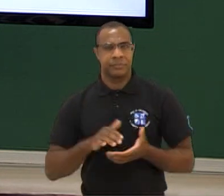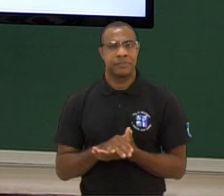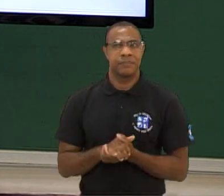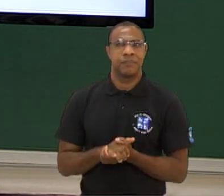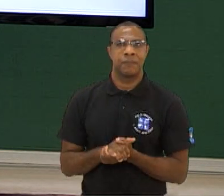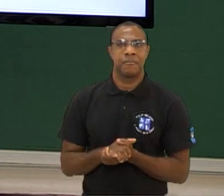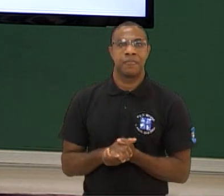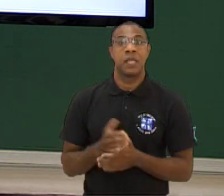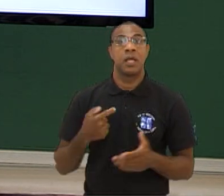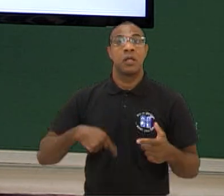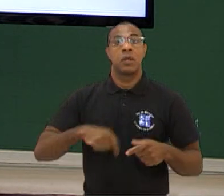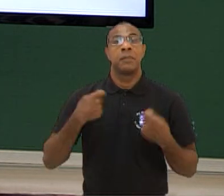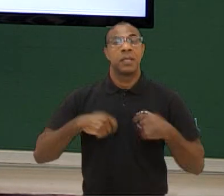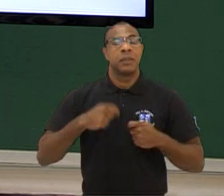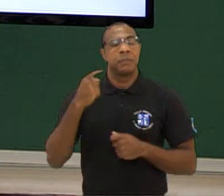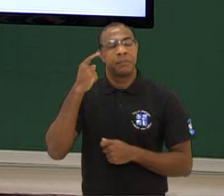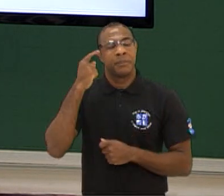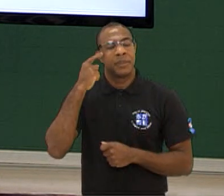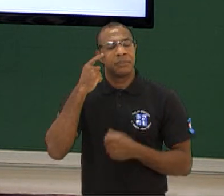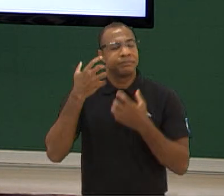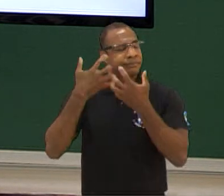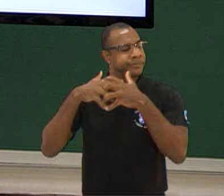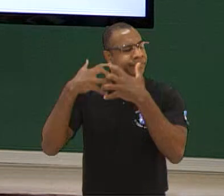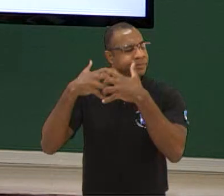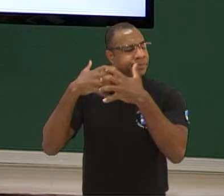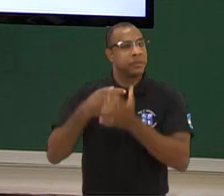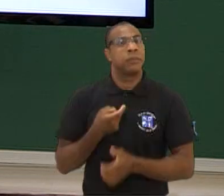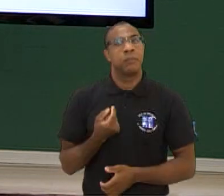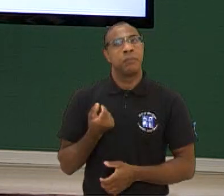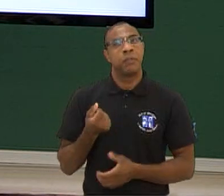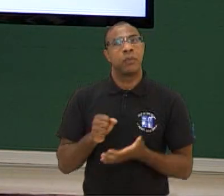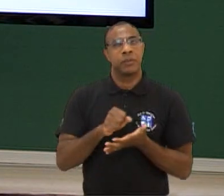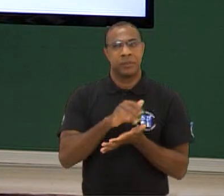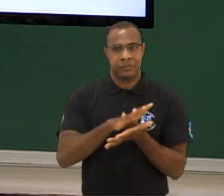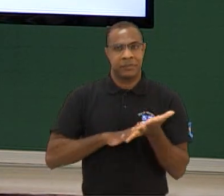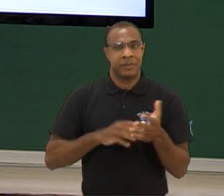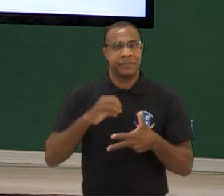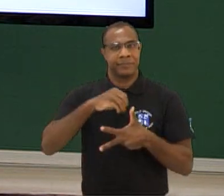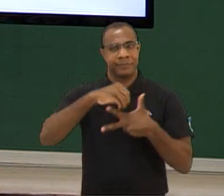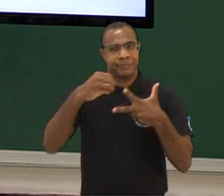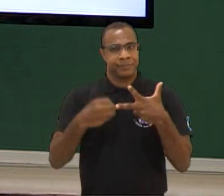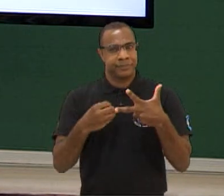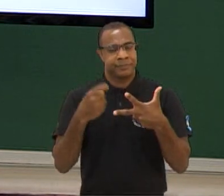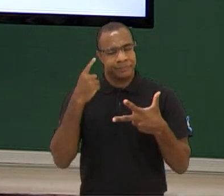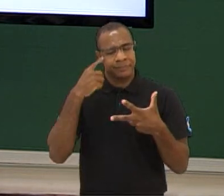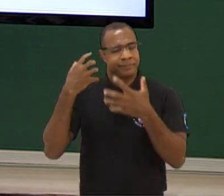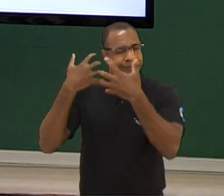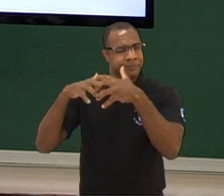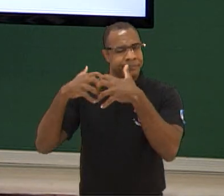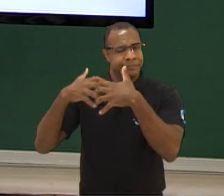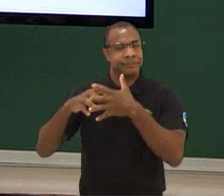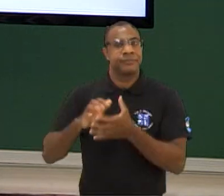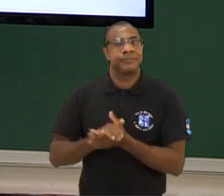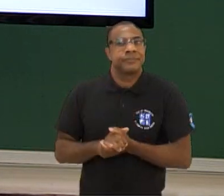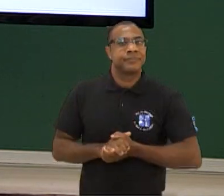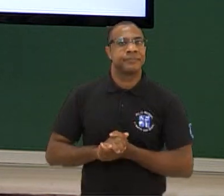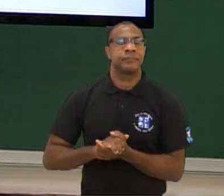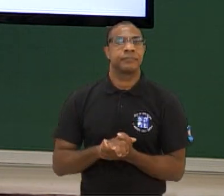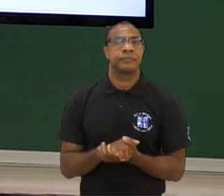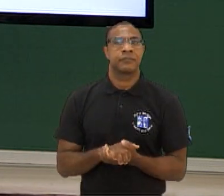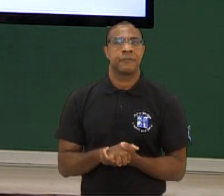A gente, às vezes, precisa dar uma pensada. O Enem tem essas questões assim que a gente precisa pensar, colocar a cuca para